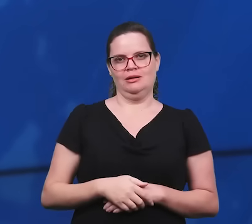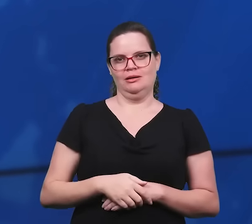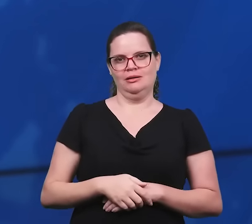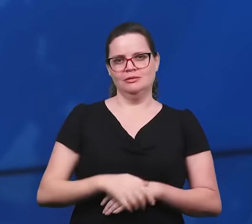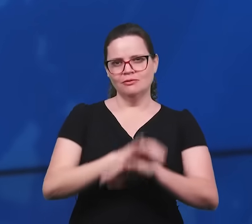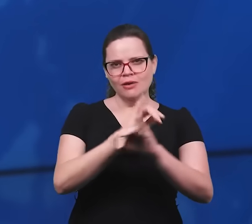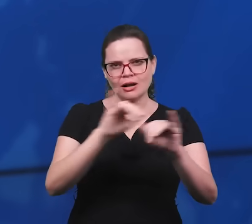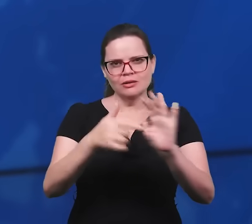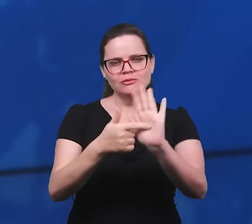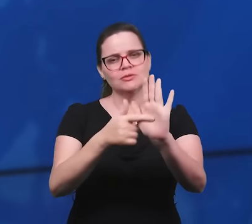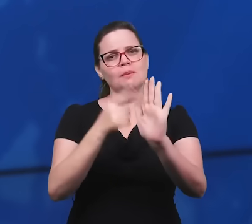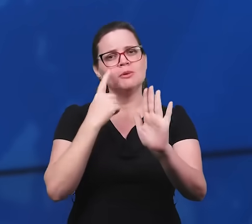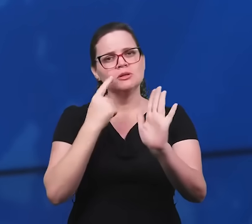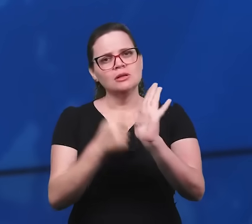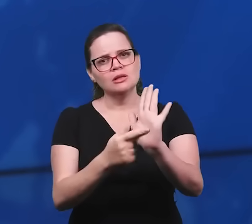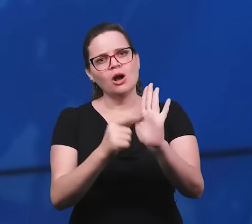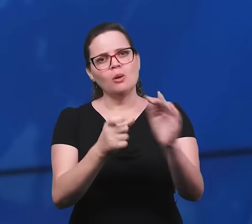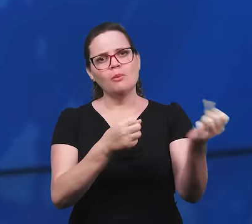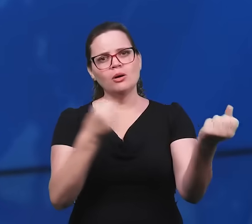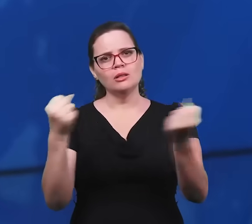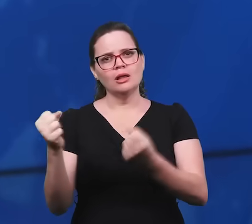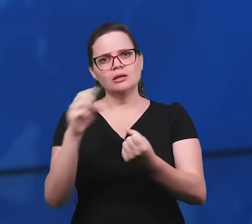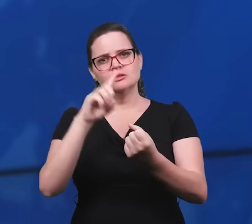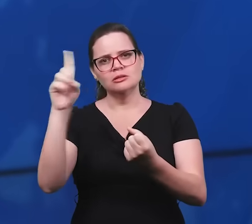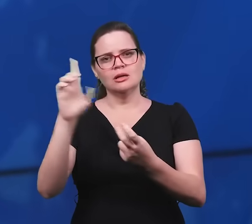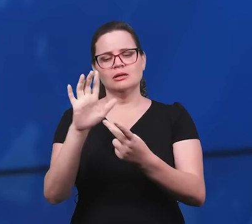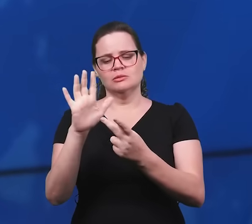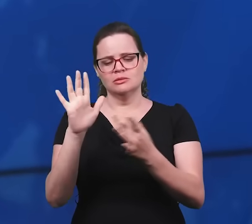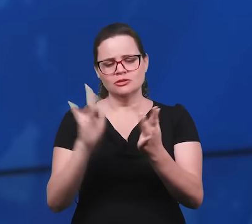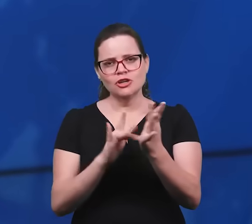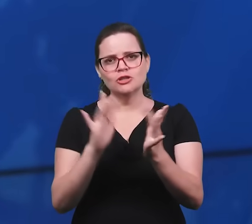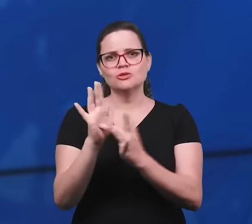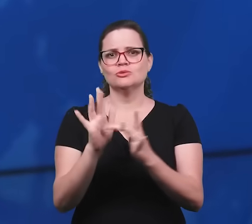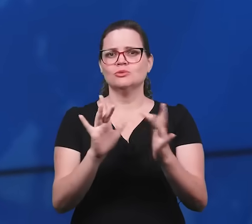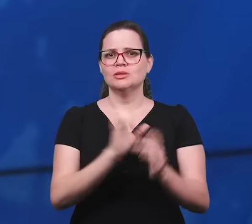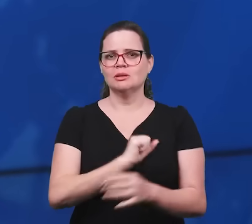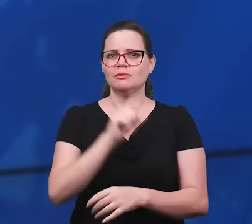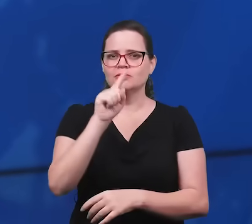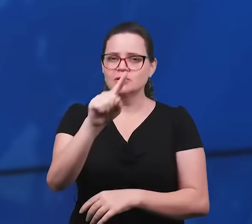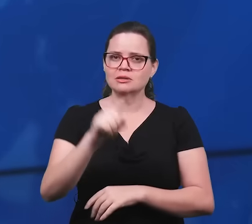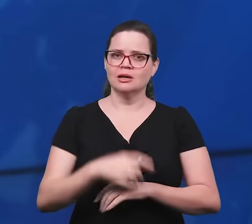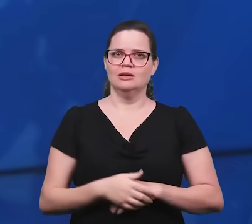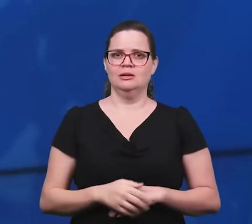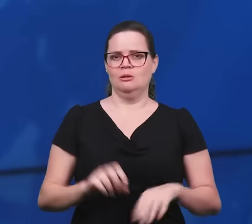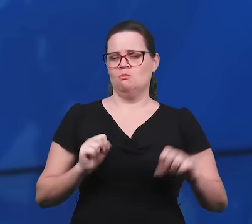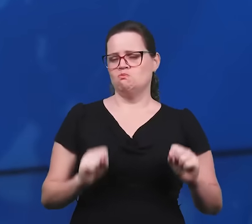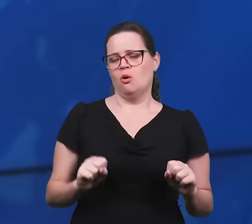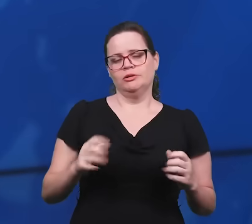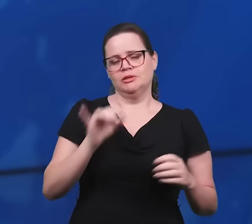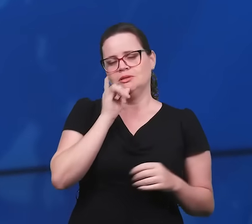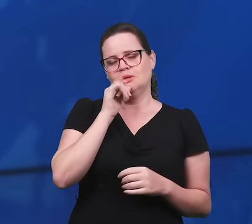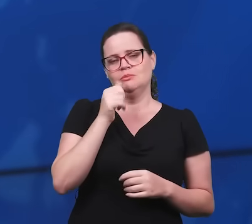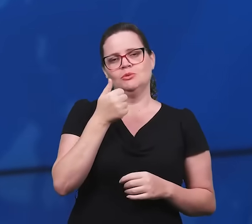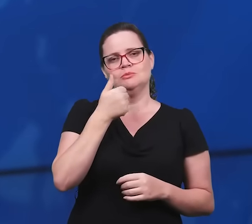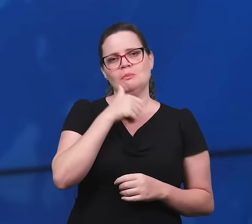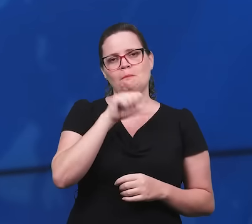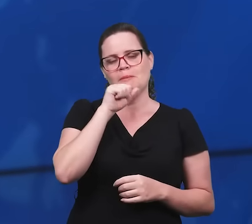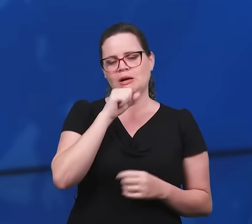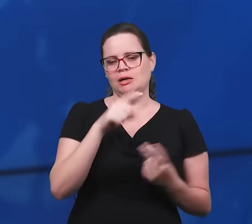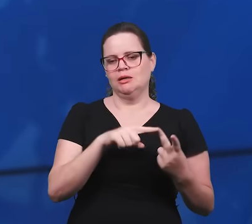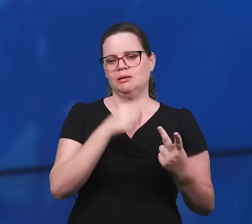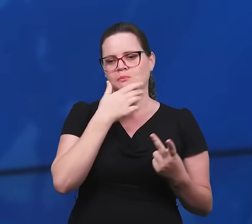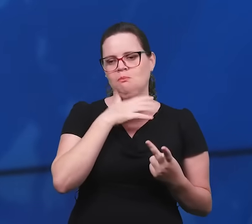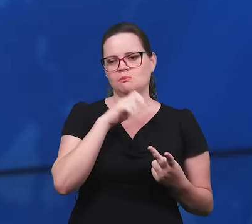esteja anunciando o poder e o amor de Jesus para a sua vida. Pode ser sua mãe, seu pai,